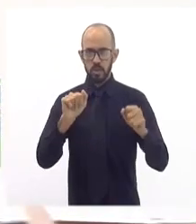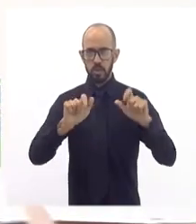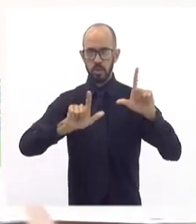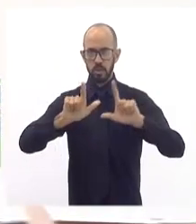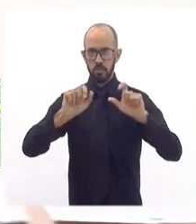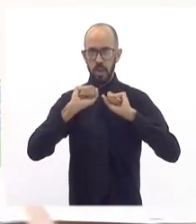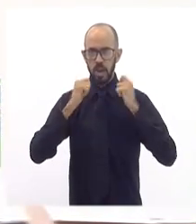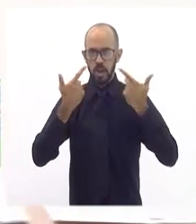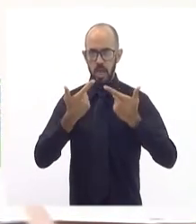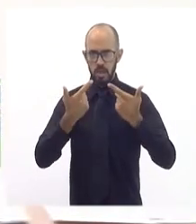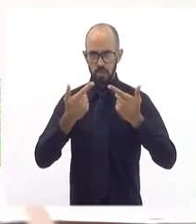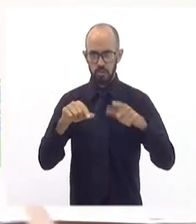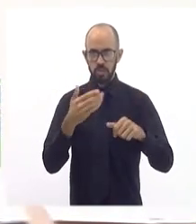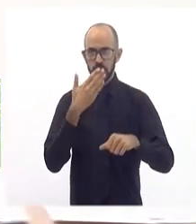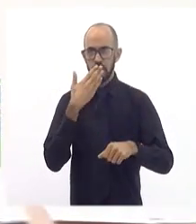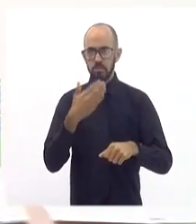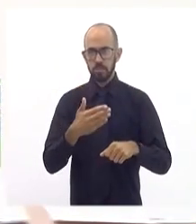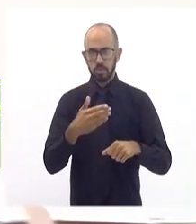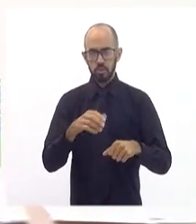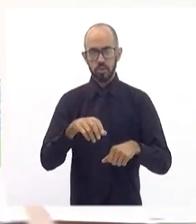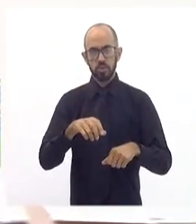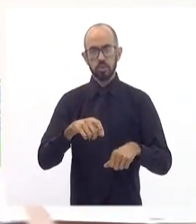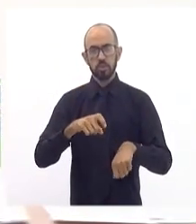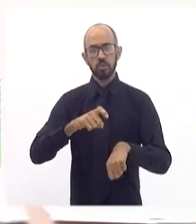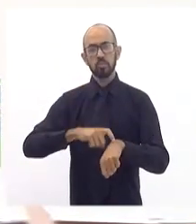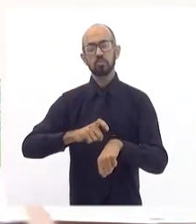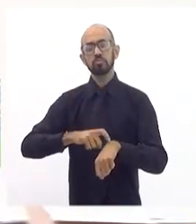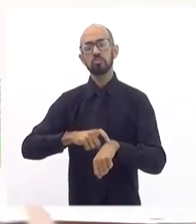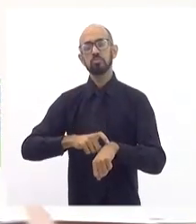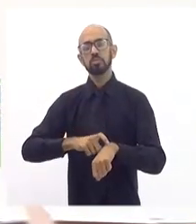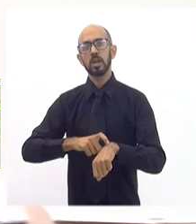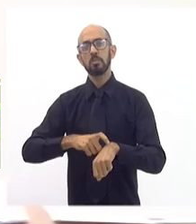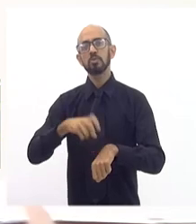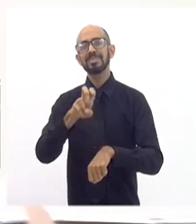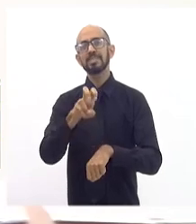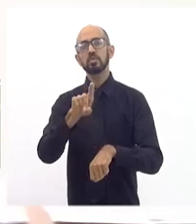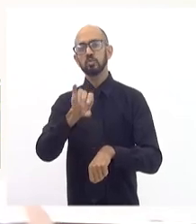que eu vou solicitar no prazo de cinco dias